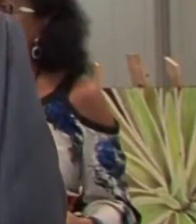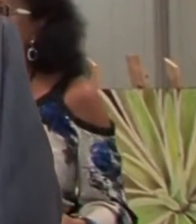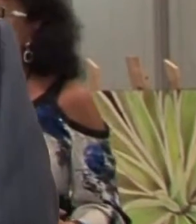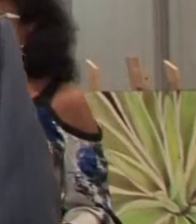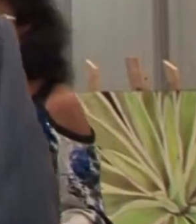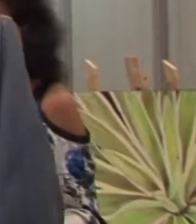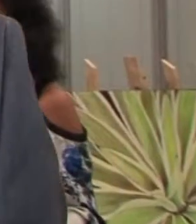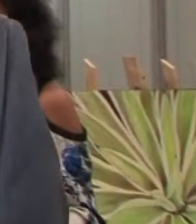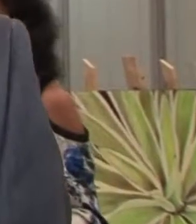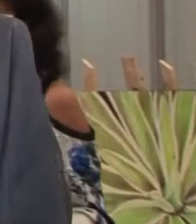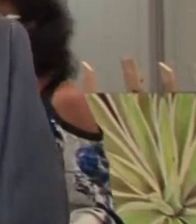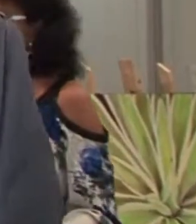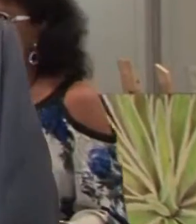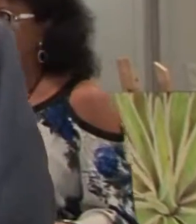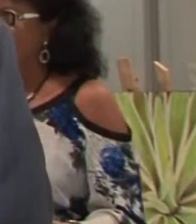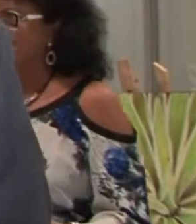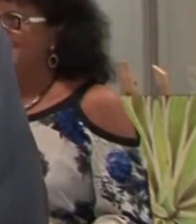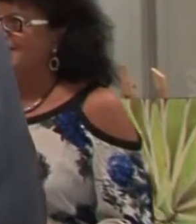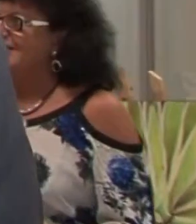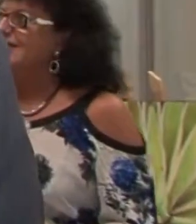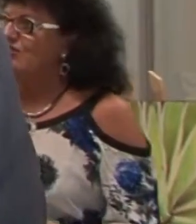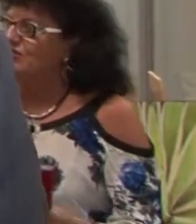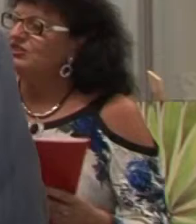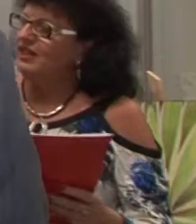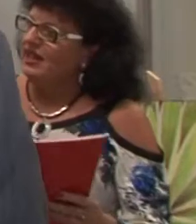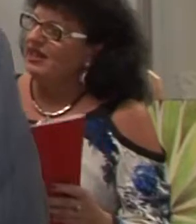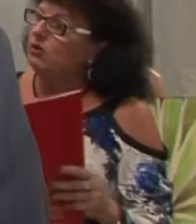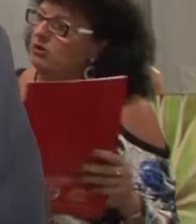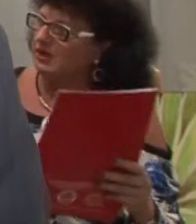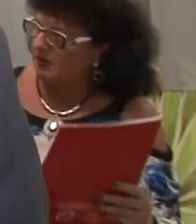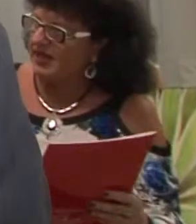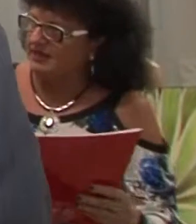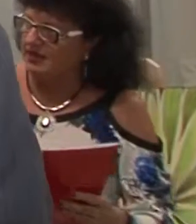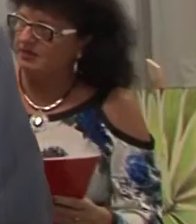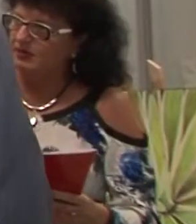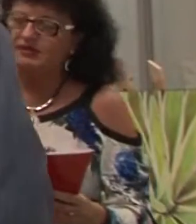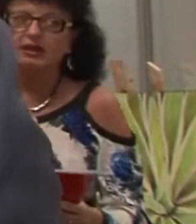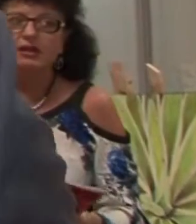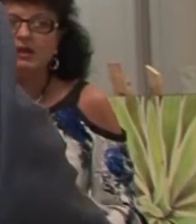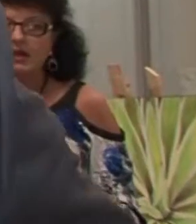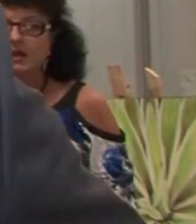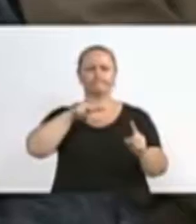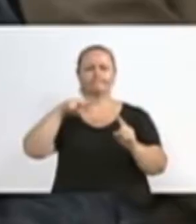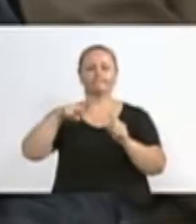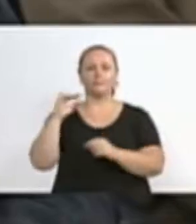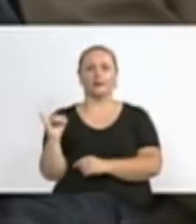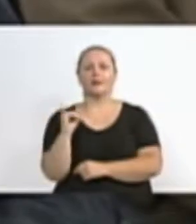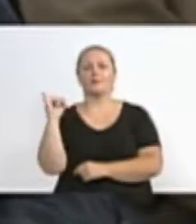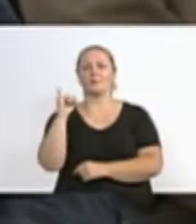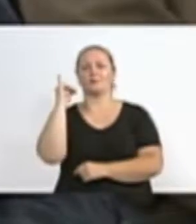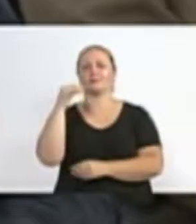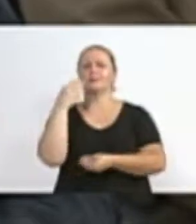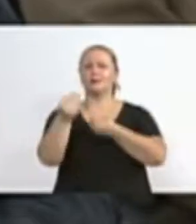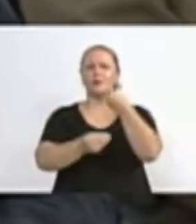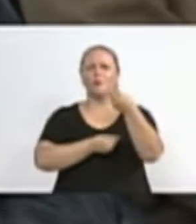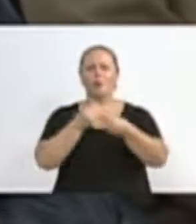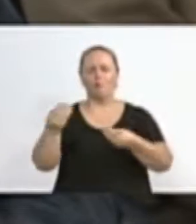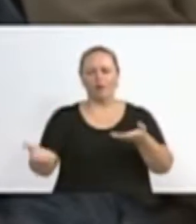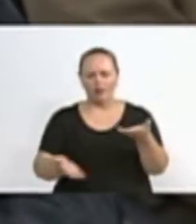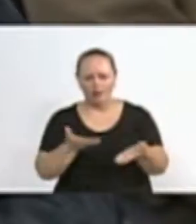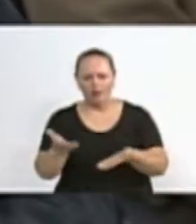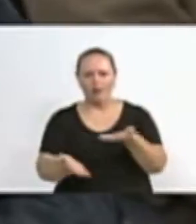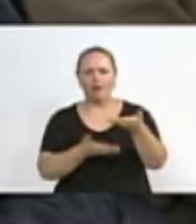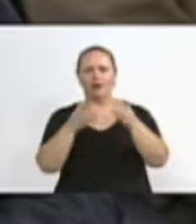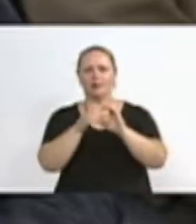esse retorno do município e da comunidade para tudo que está há mais de 28 anos no mercado. Doutor César Augusto Wolff